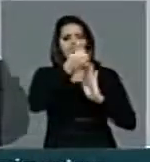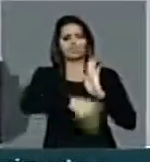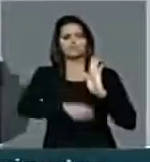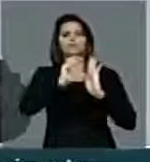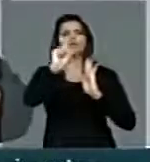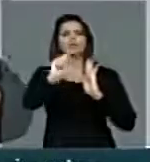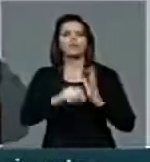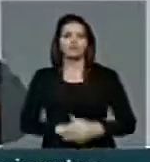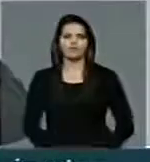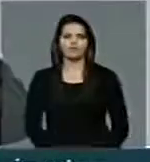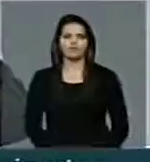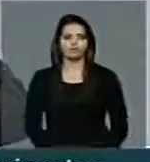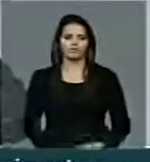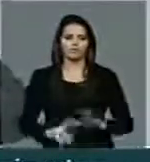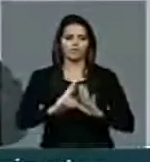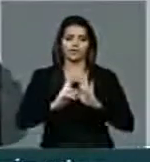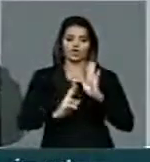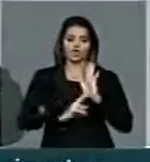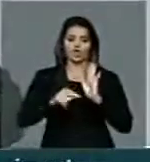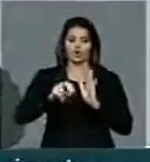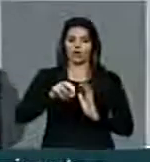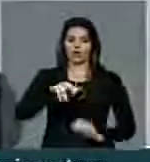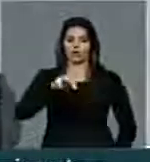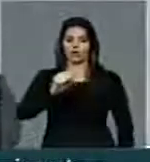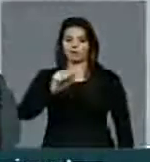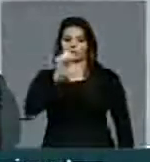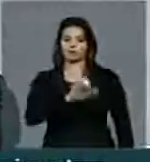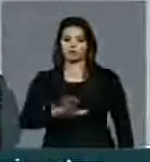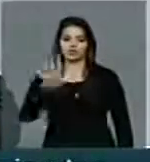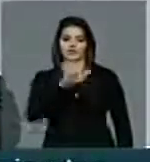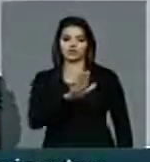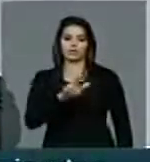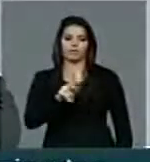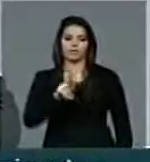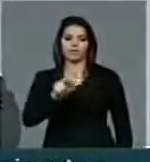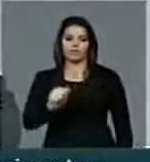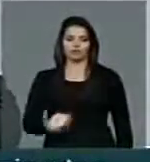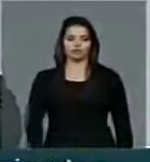sobre normas gerais, de caráter geral, para o PRA,